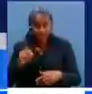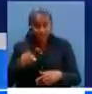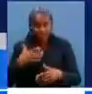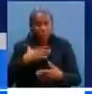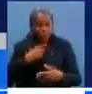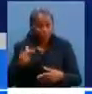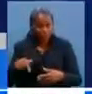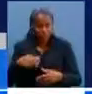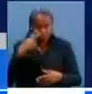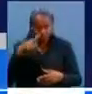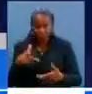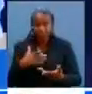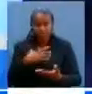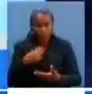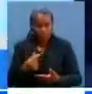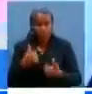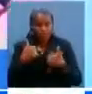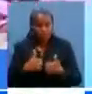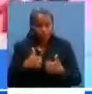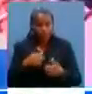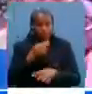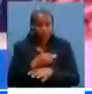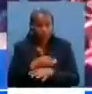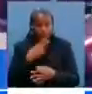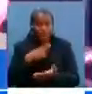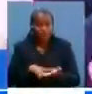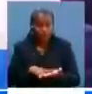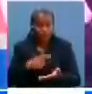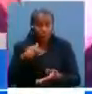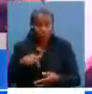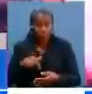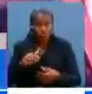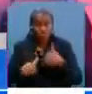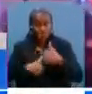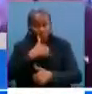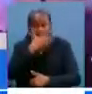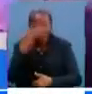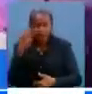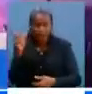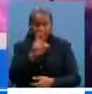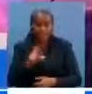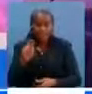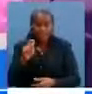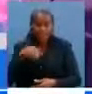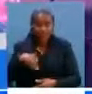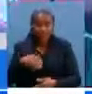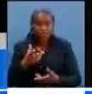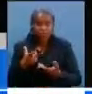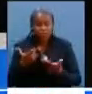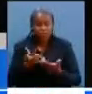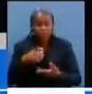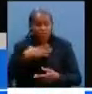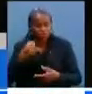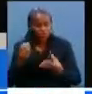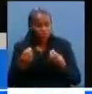nunca vai perder foi grande som e fui um bom festival realmente hoje foi o dia 10 a prova de um agiota gostar